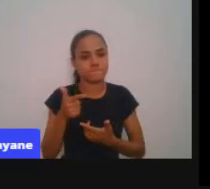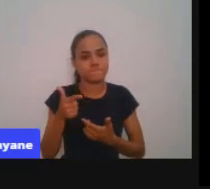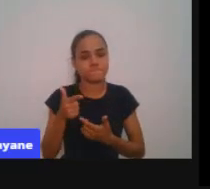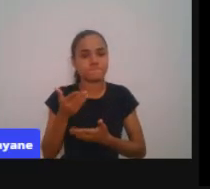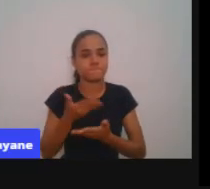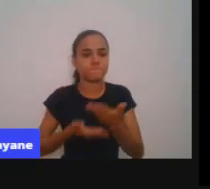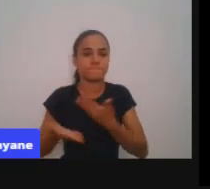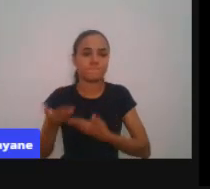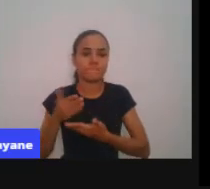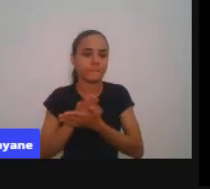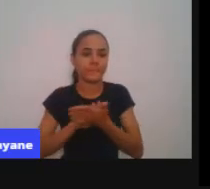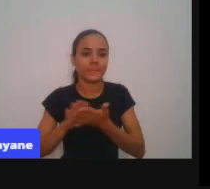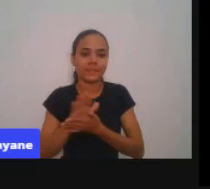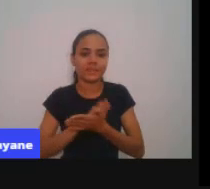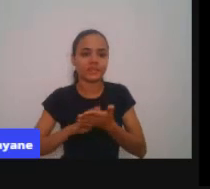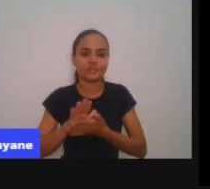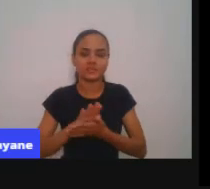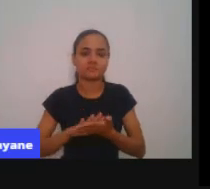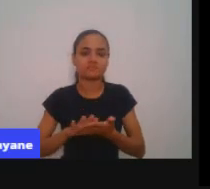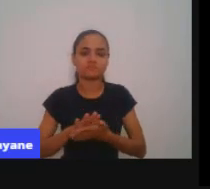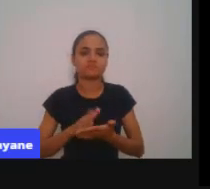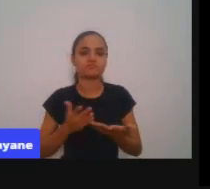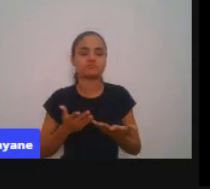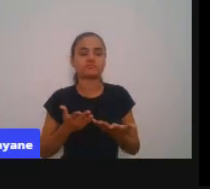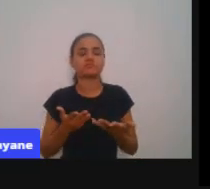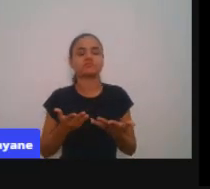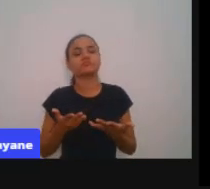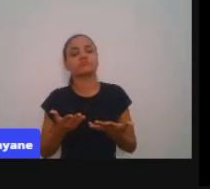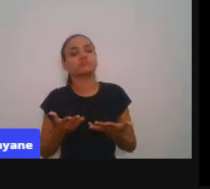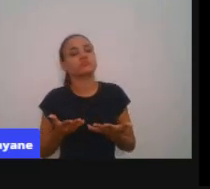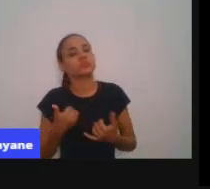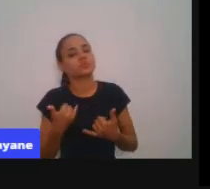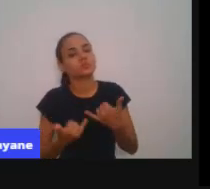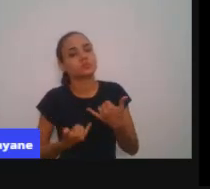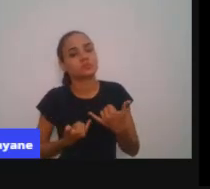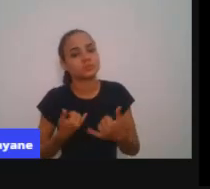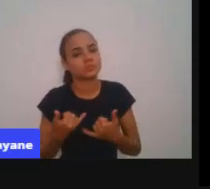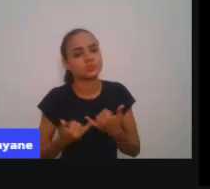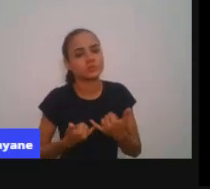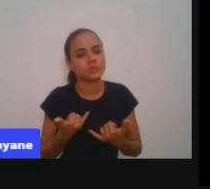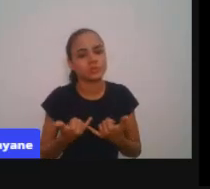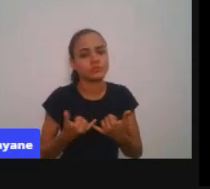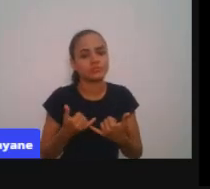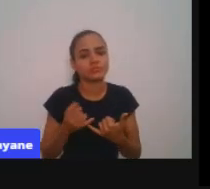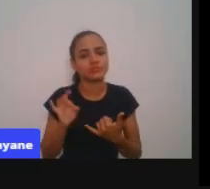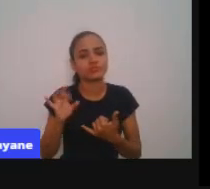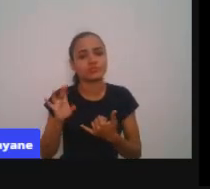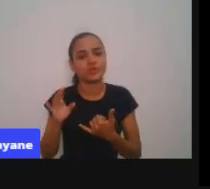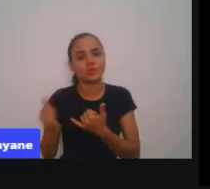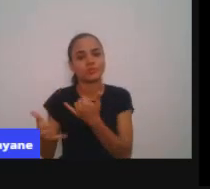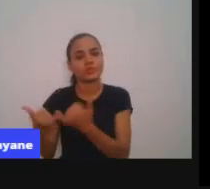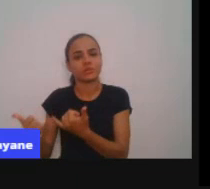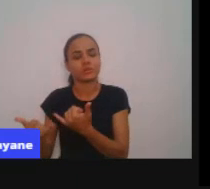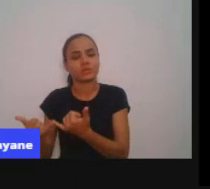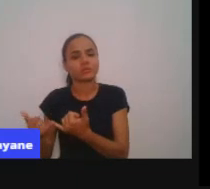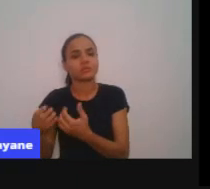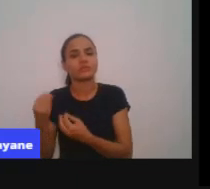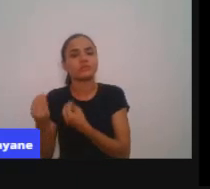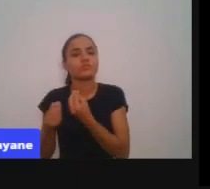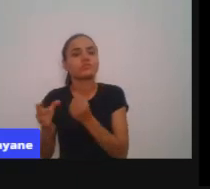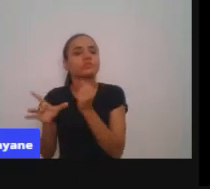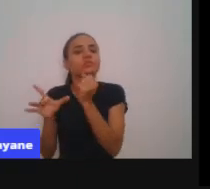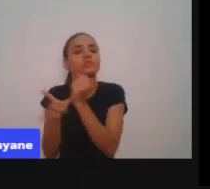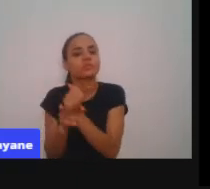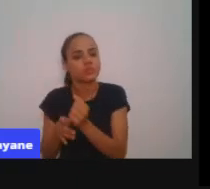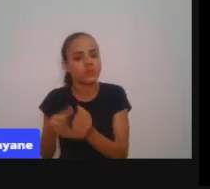próximo, dos direitos de aprendizagem. Brincar. Então, o brinquedo pelo brinquedo não garante a brincadeira. Não. E como que eu posso,